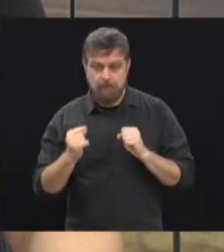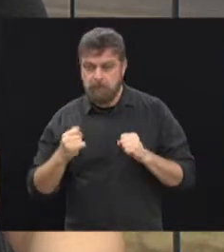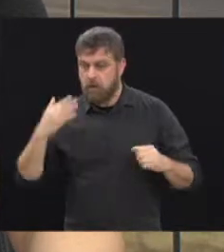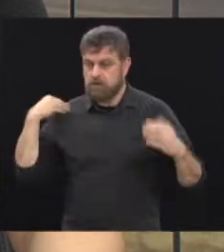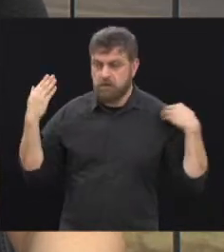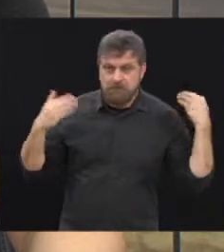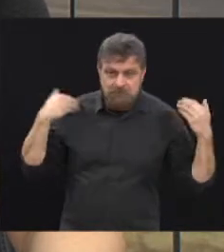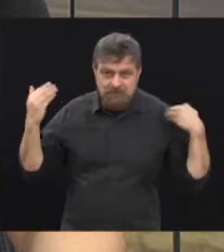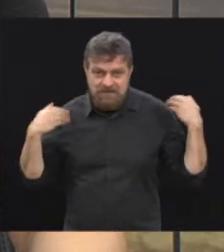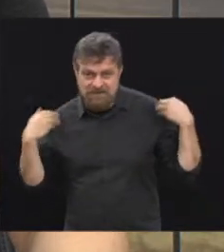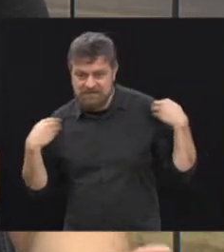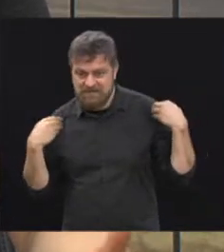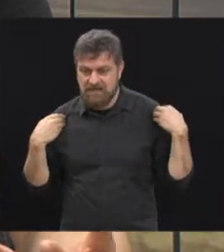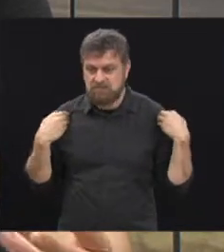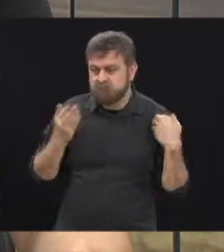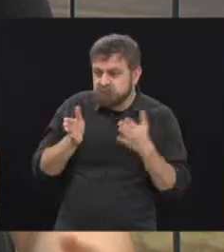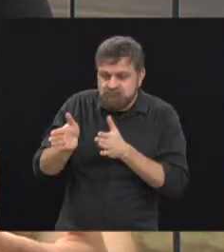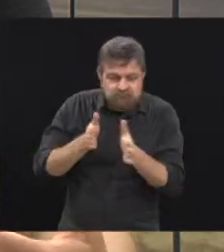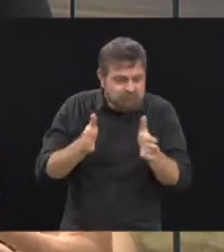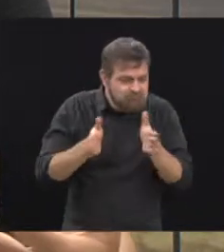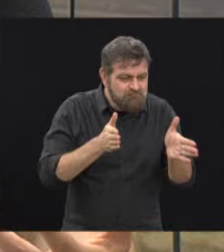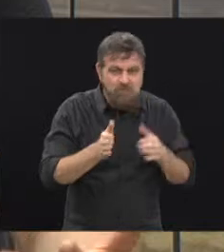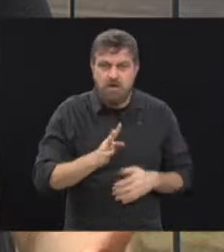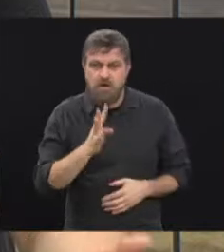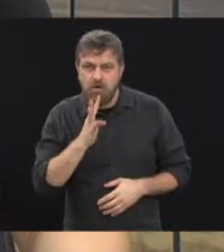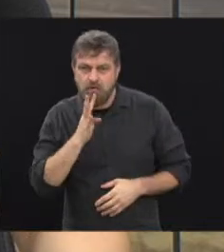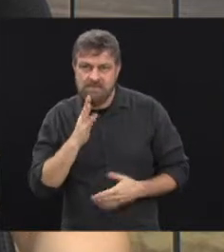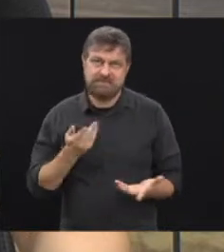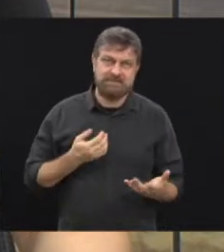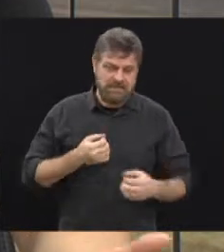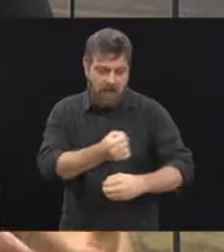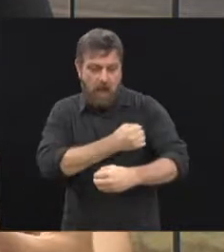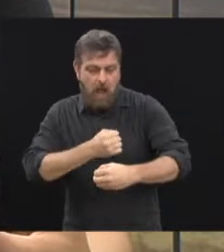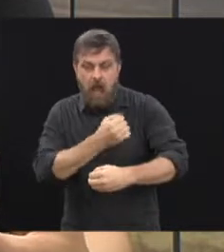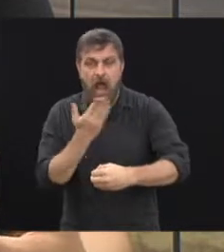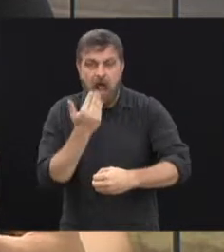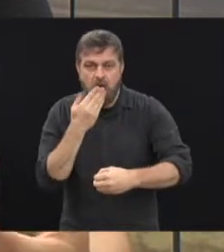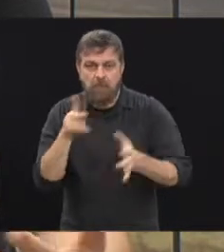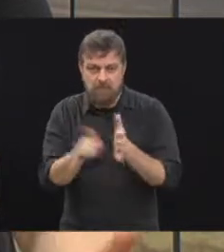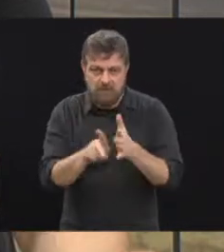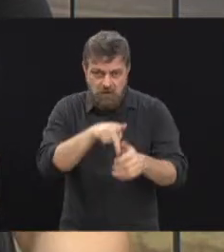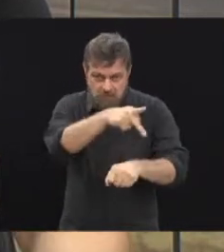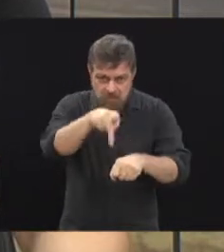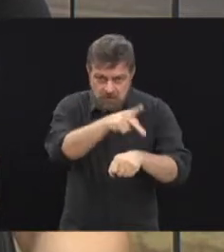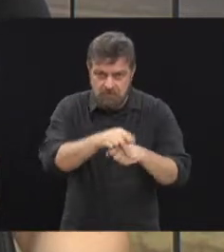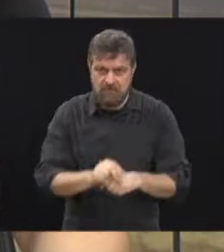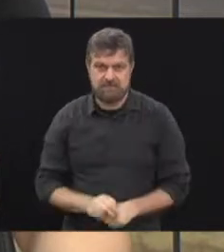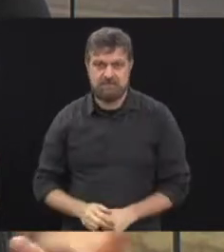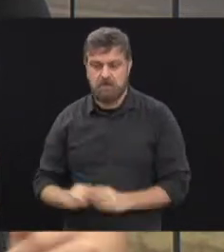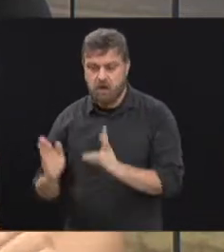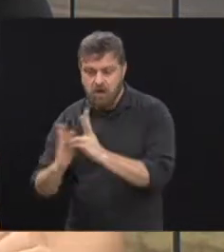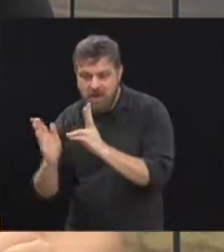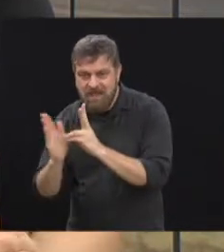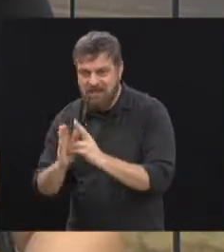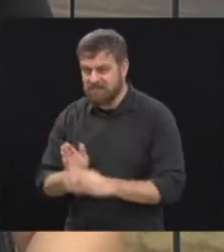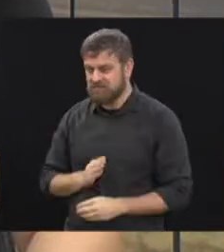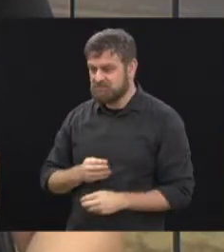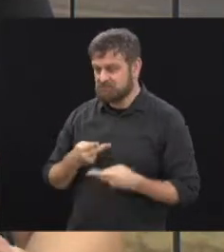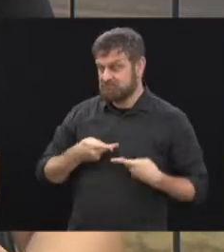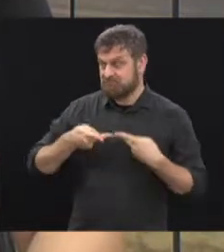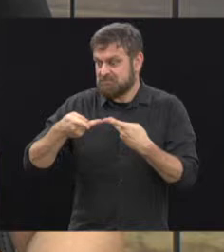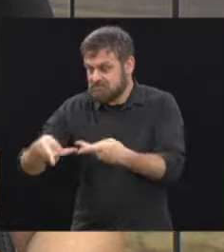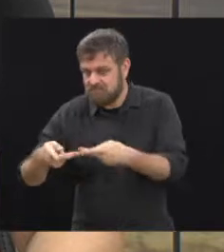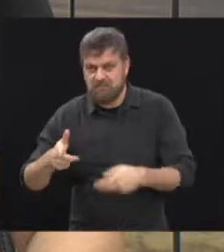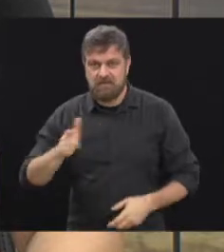tours exclusivos que a gente oferece, como por exemplo a culinária do Camboja, visitar uma tribo Maasai. Então são